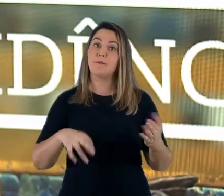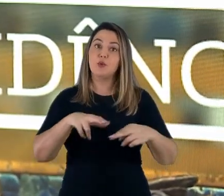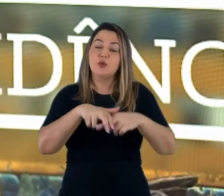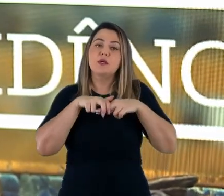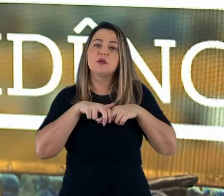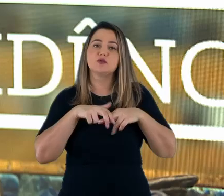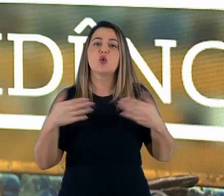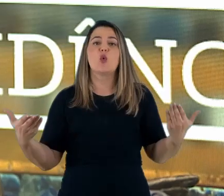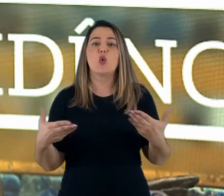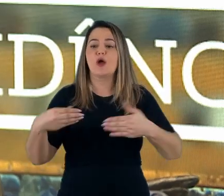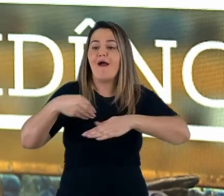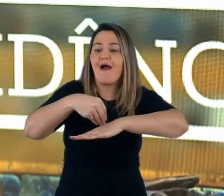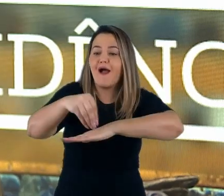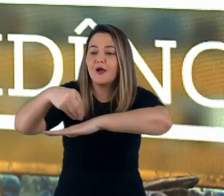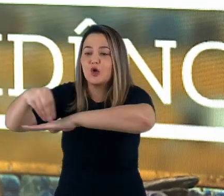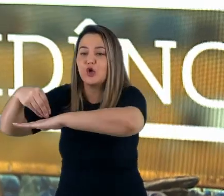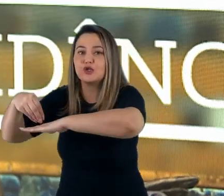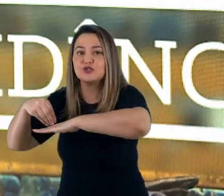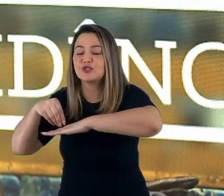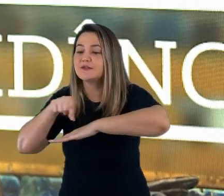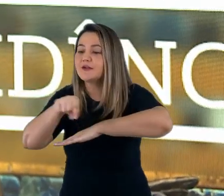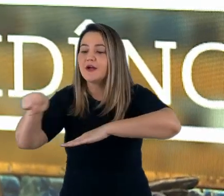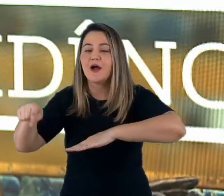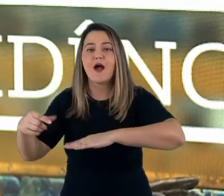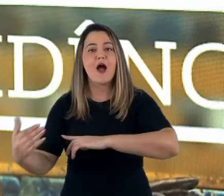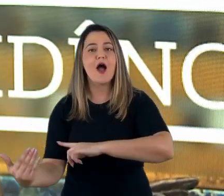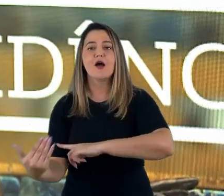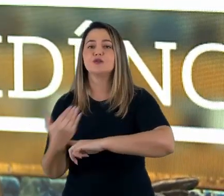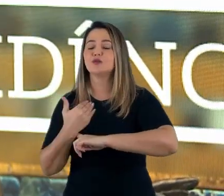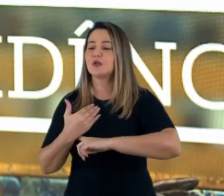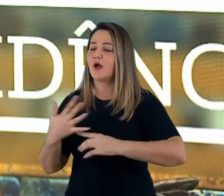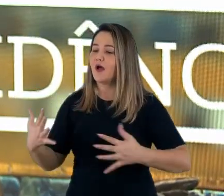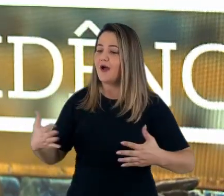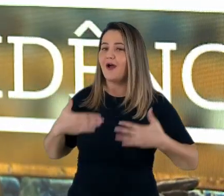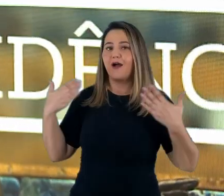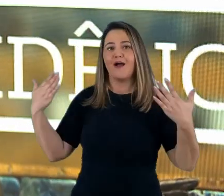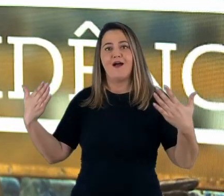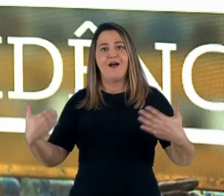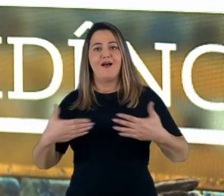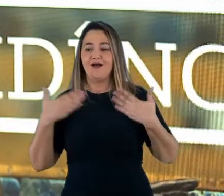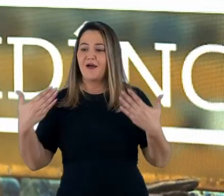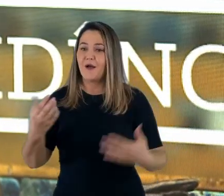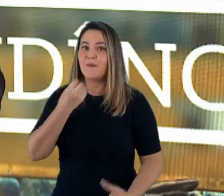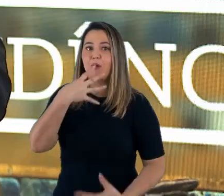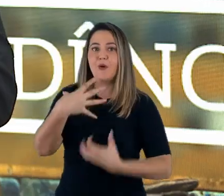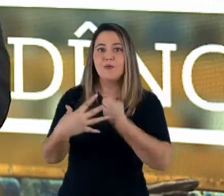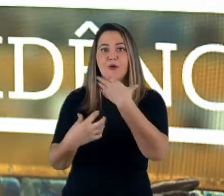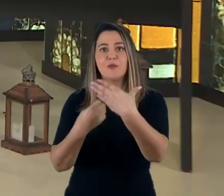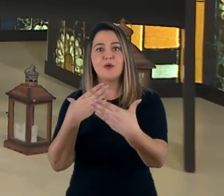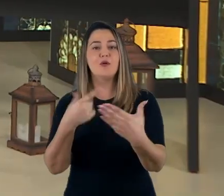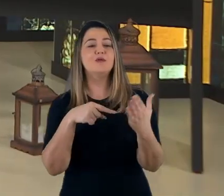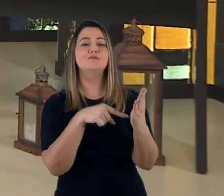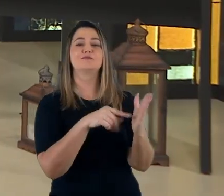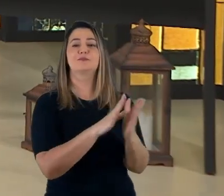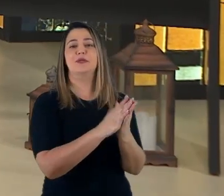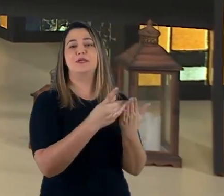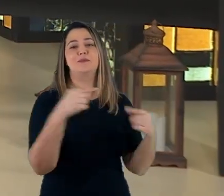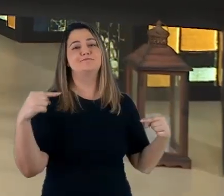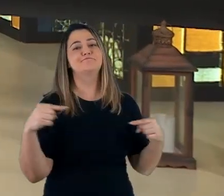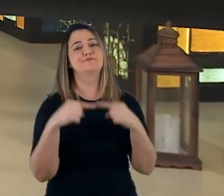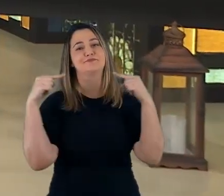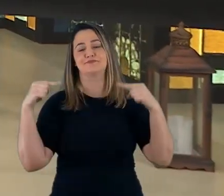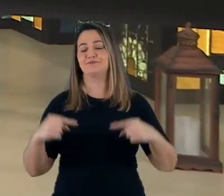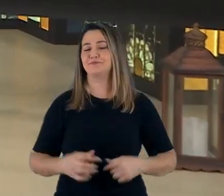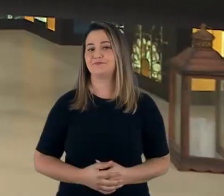a arqueologia se tornou uma fonte surpreendente de surpresas a favor da Bíblia Sagrada. E por isso eu posso dizer que